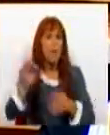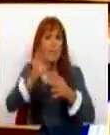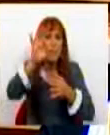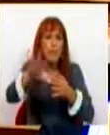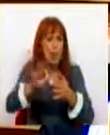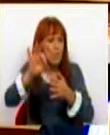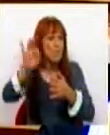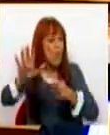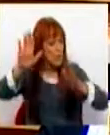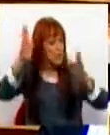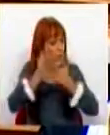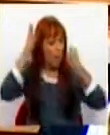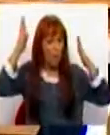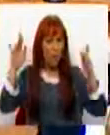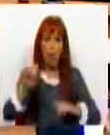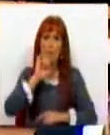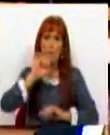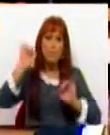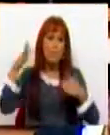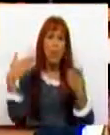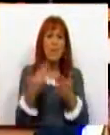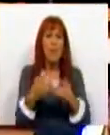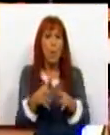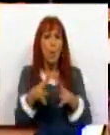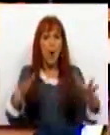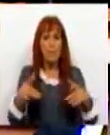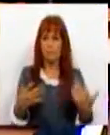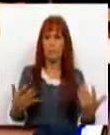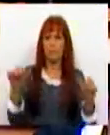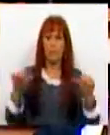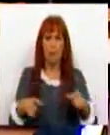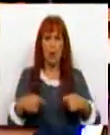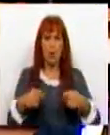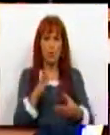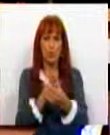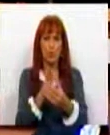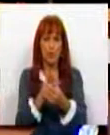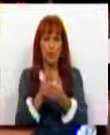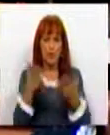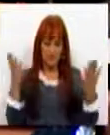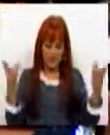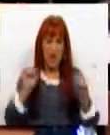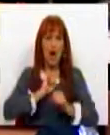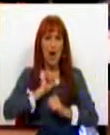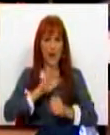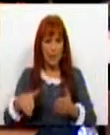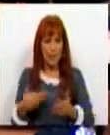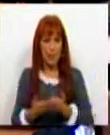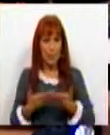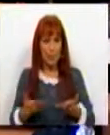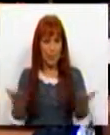é certo, em casos pontuais, poderia conduzir-se a um aumento irrazoável das custas processuais. Ora, a nossa